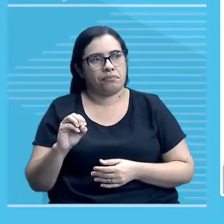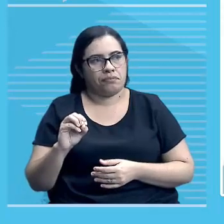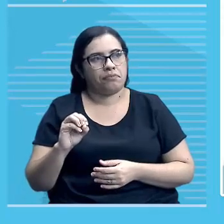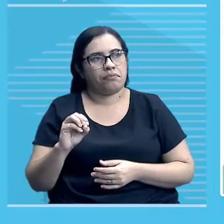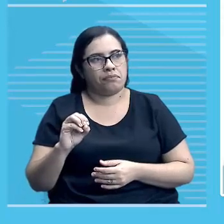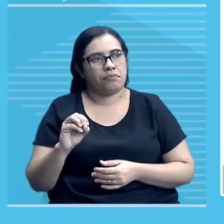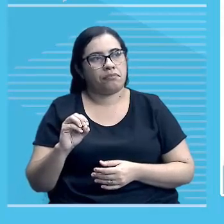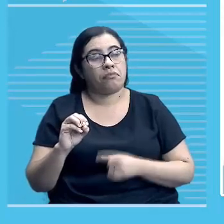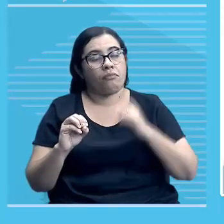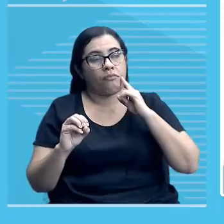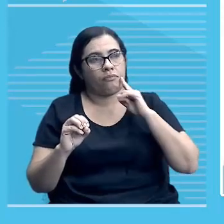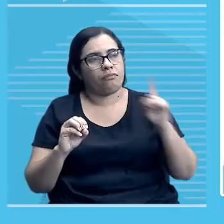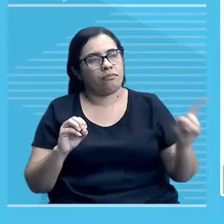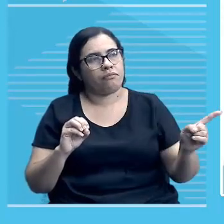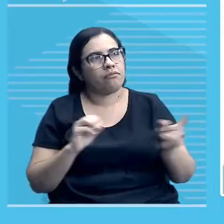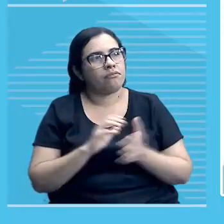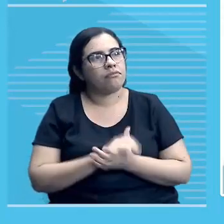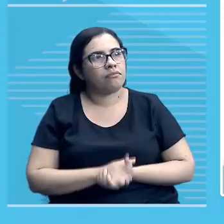Fica 30